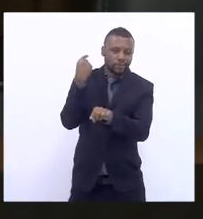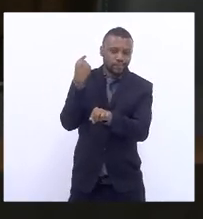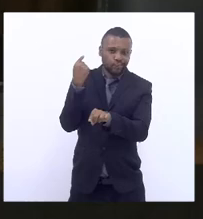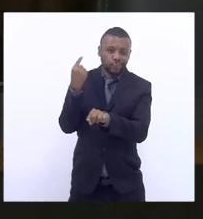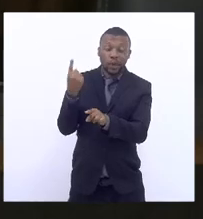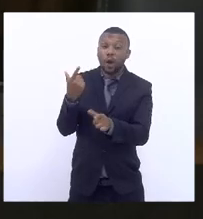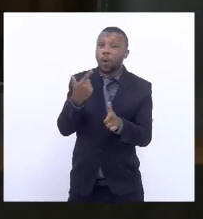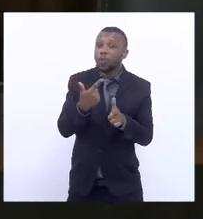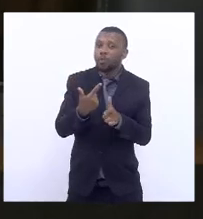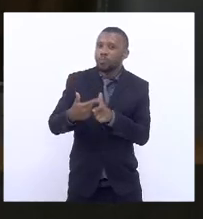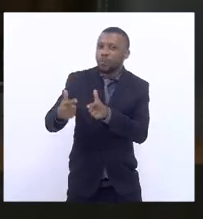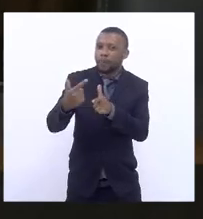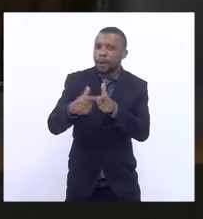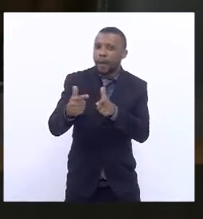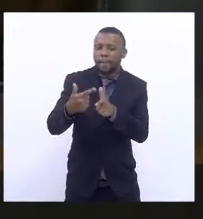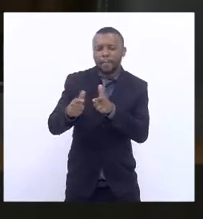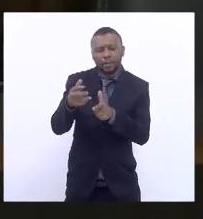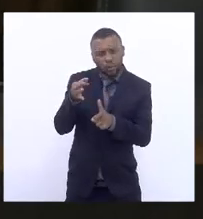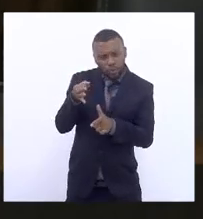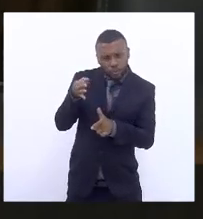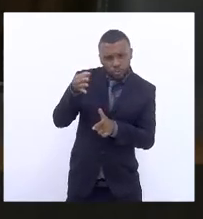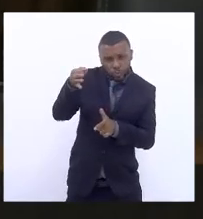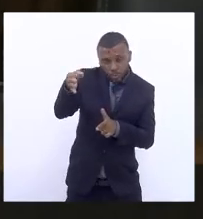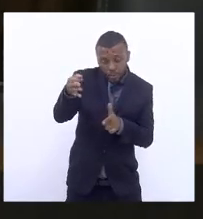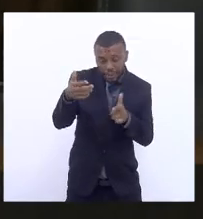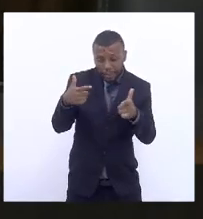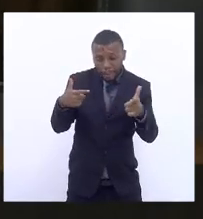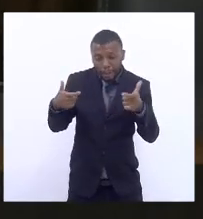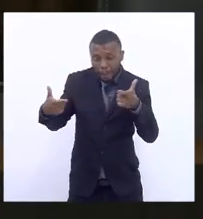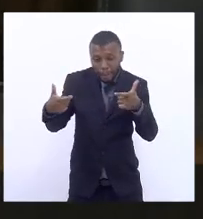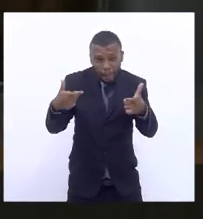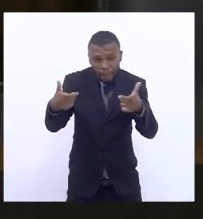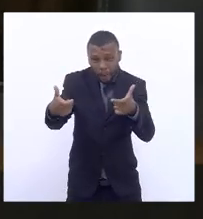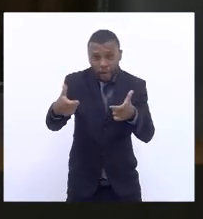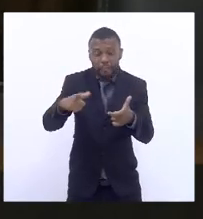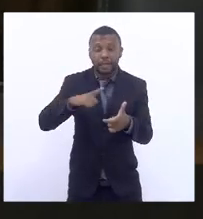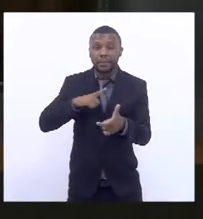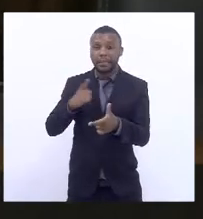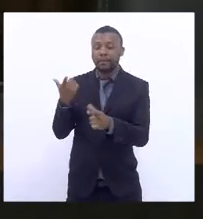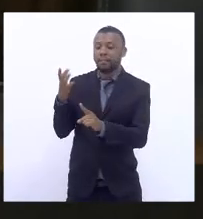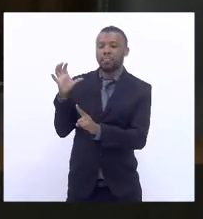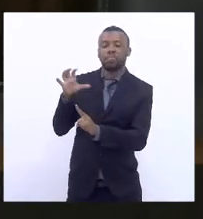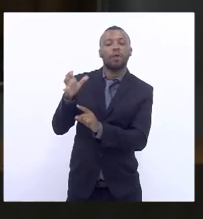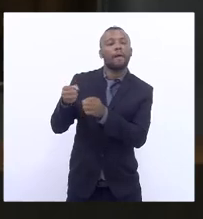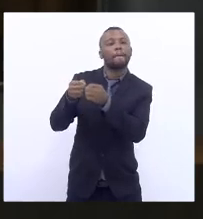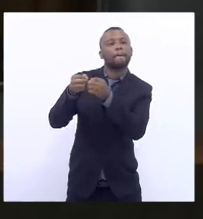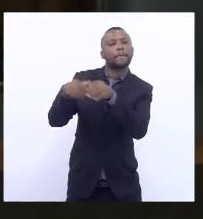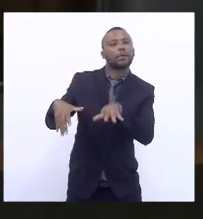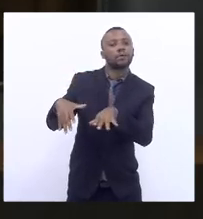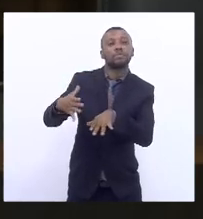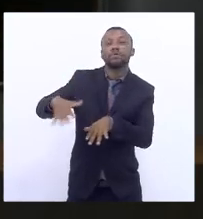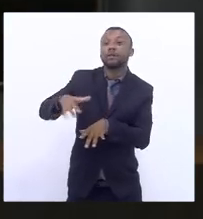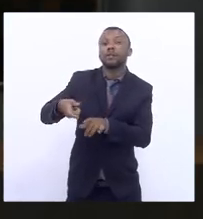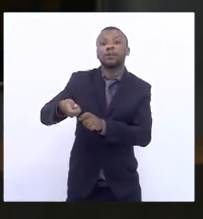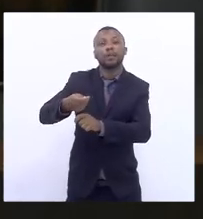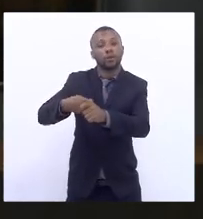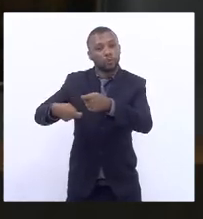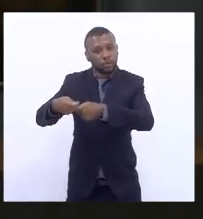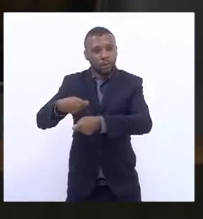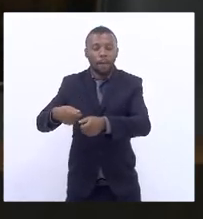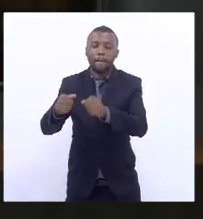que esta guerra vai produzir na economia podem